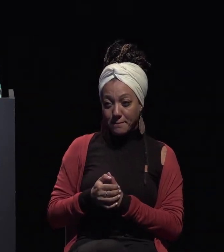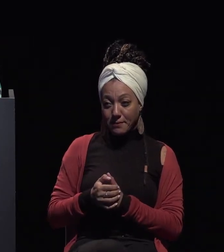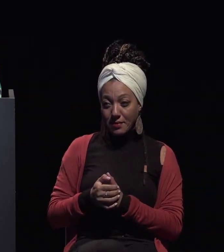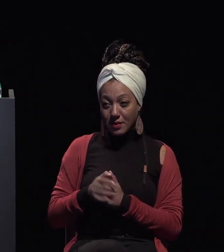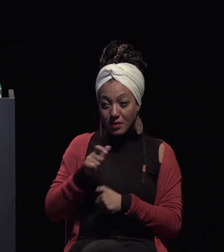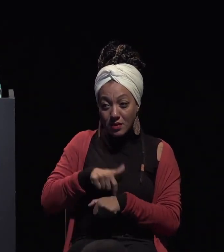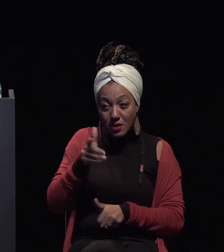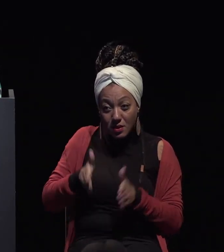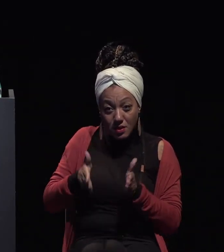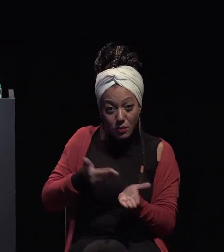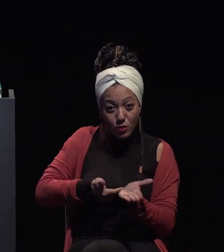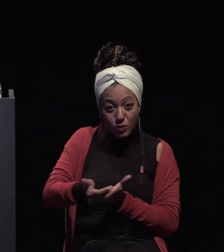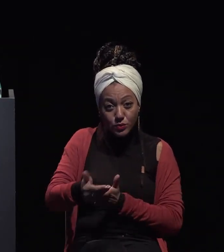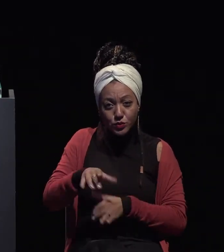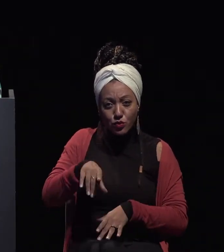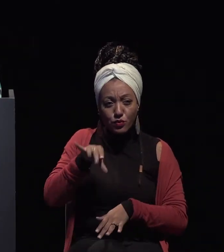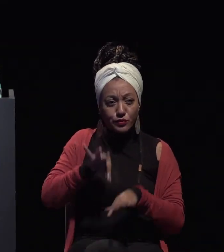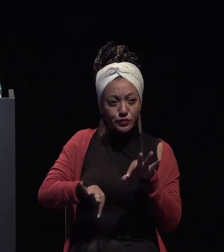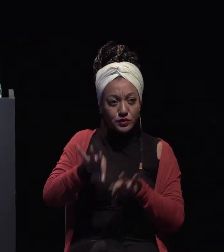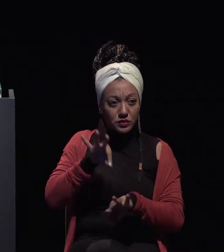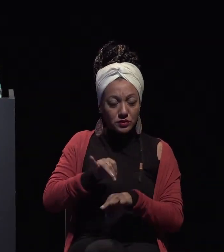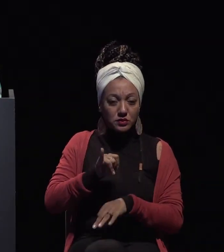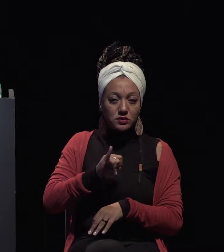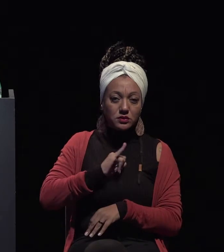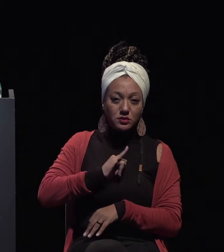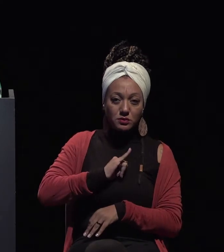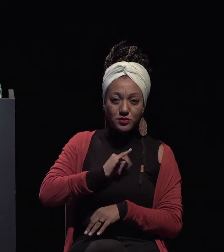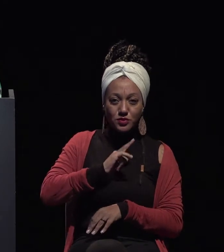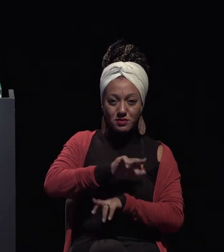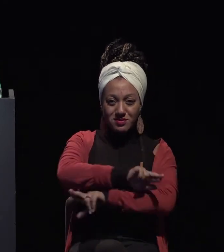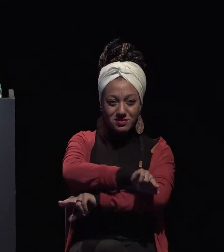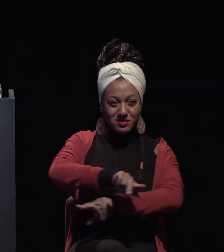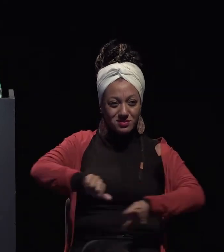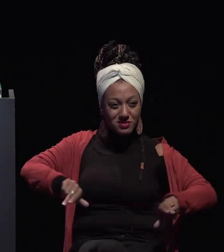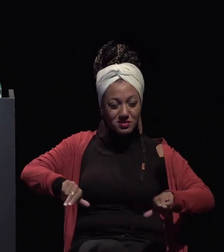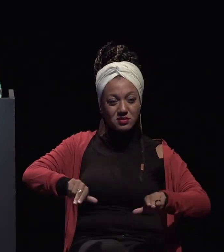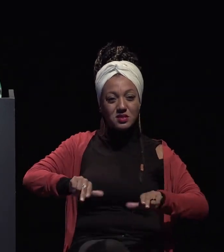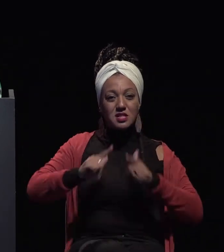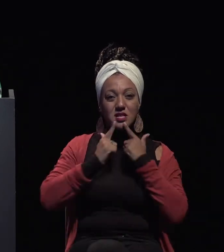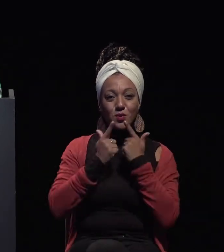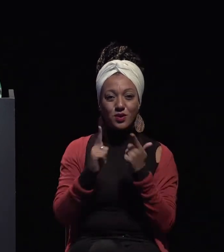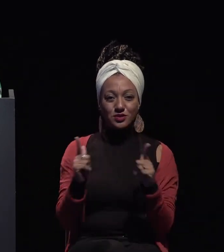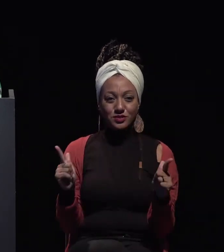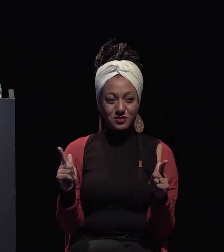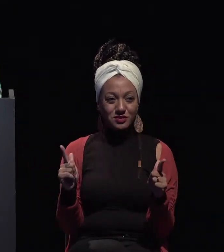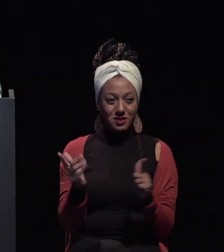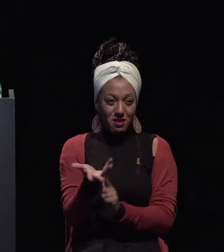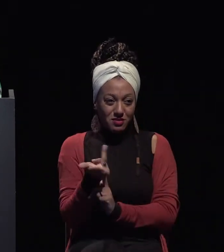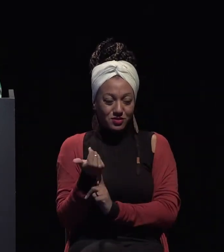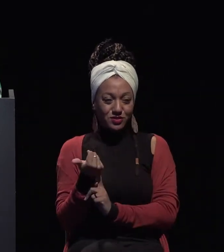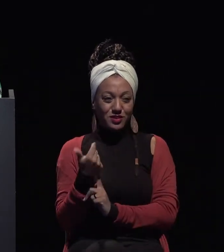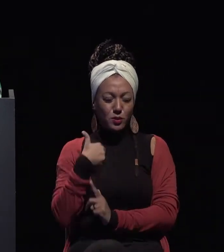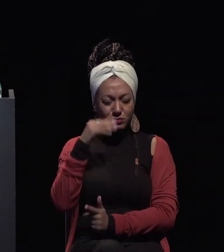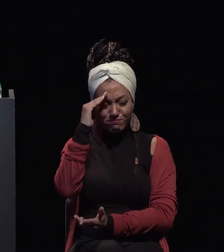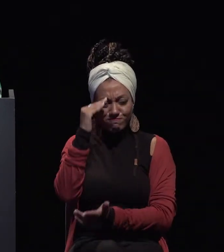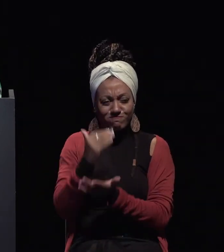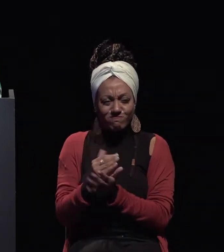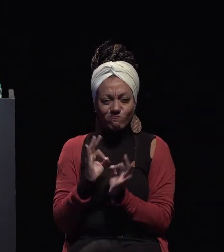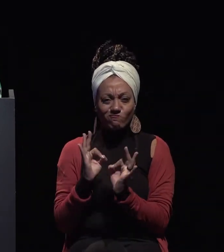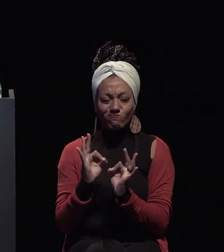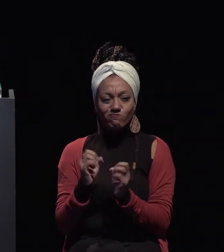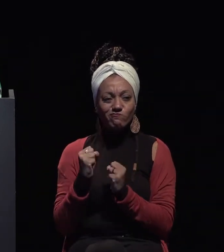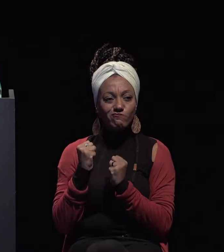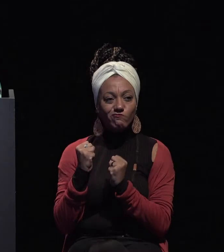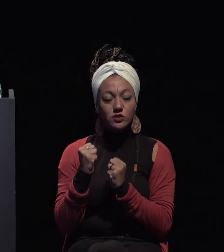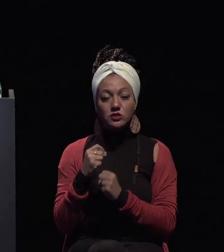com oficinas. Então, a gente juntou linguagens que a gente acredita, que eu acredito fortemente,